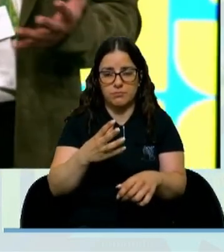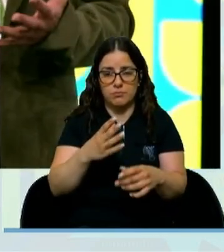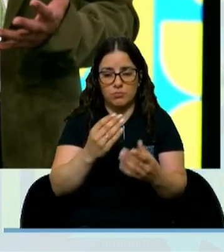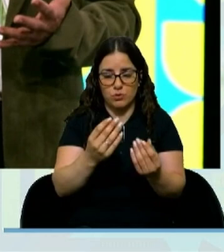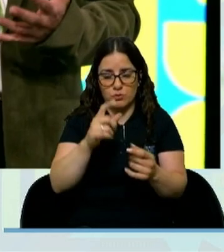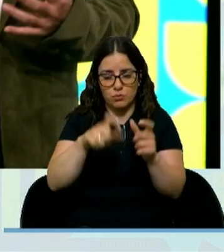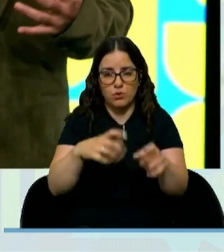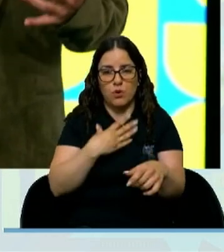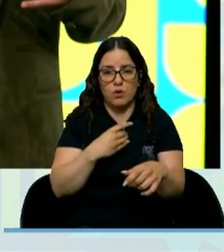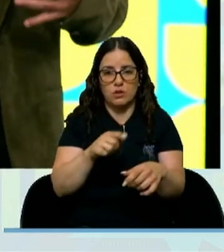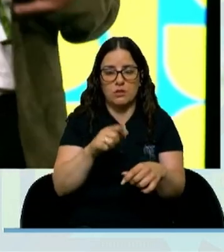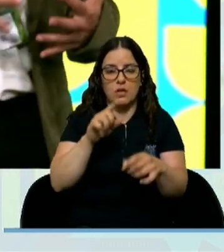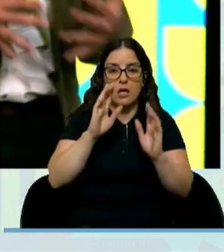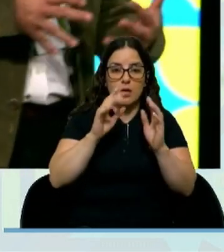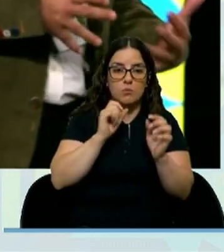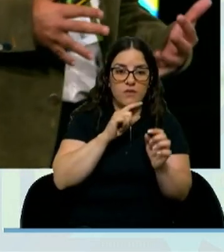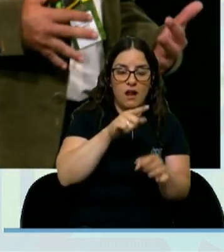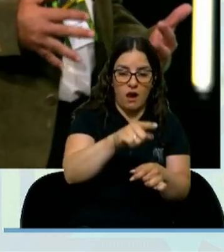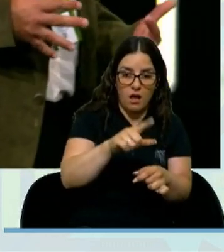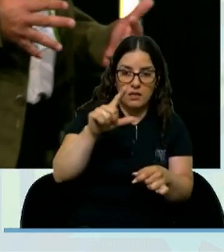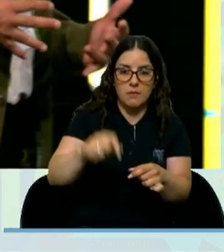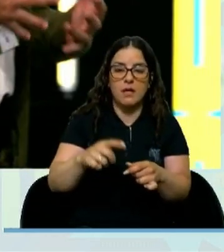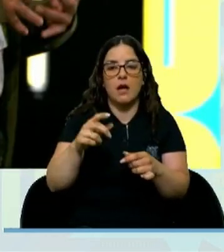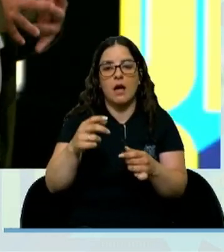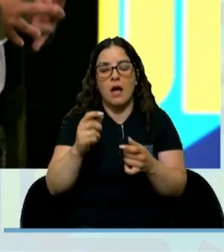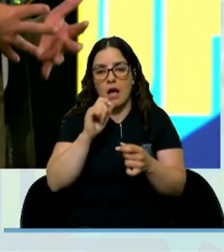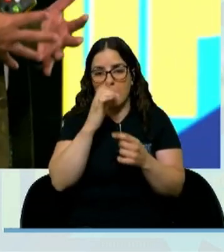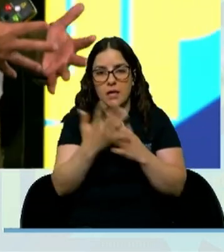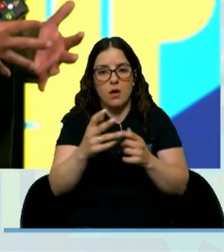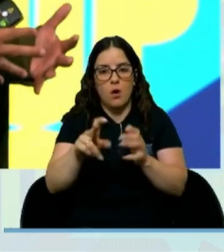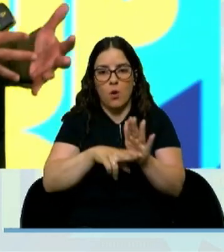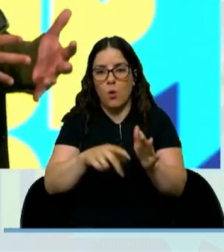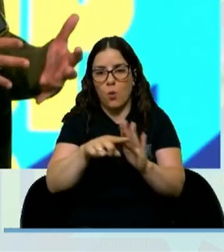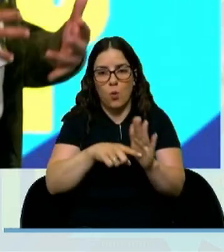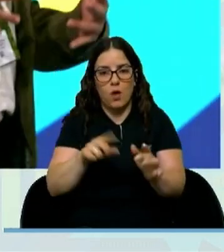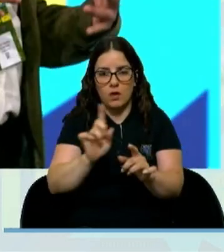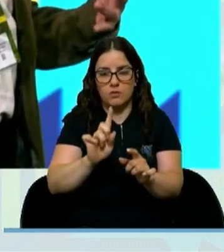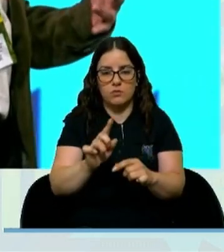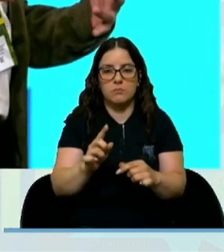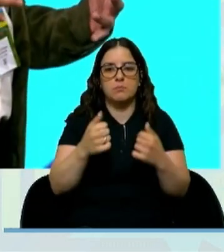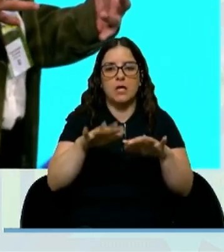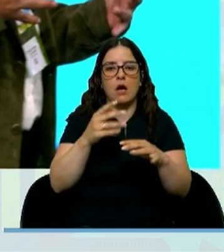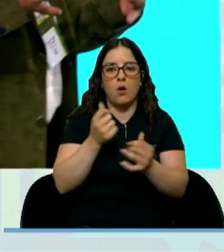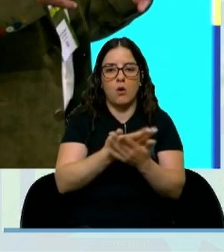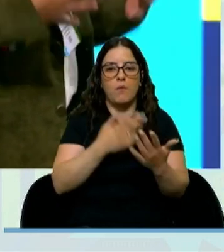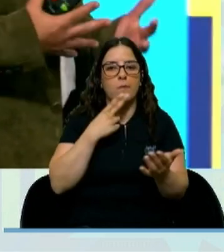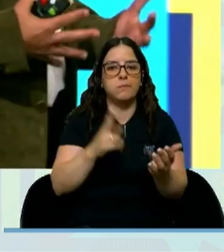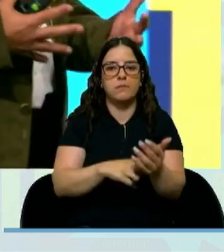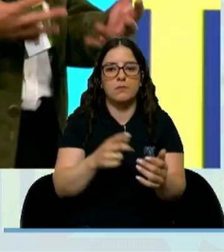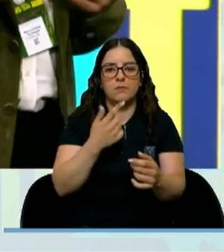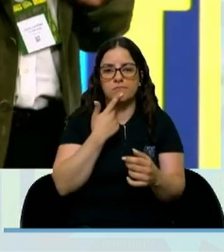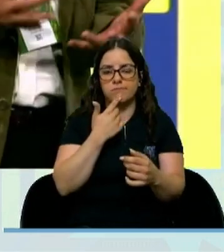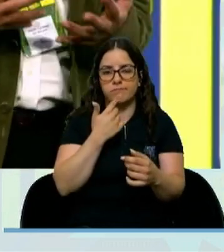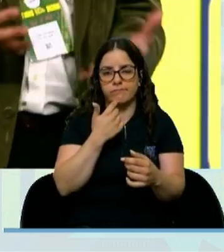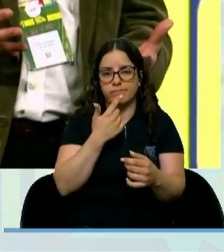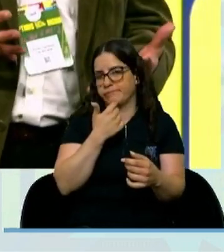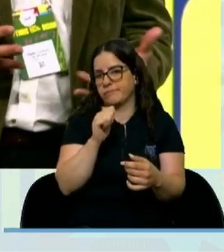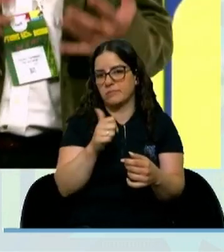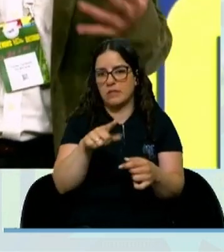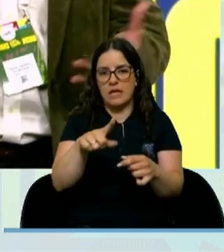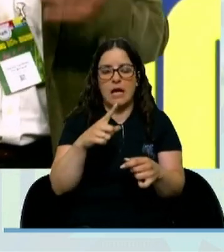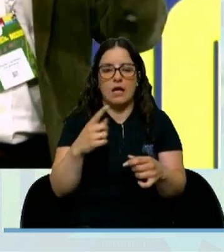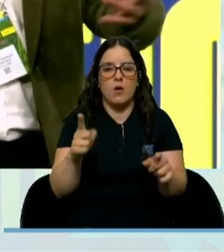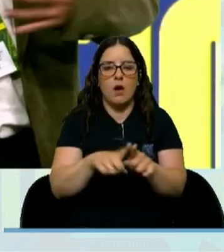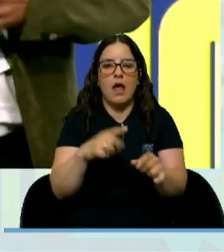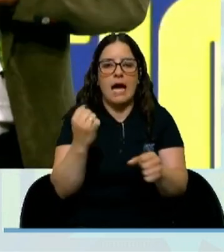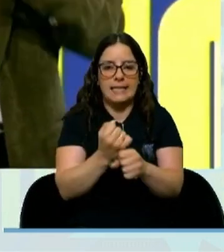ambientes não regulados. Mas não é possível na economia real. Nós não vamos poder deixar que os ativos que têm, de facto, valor,